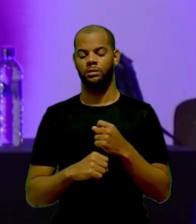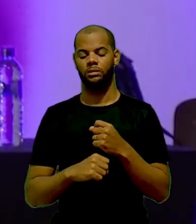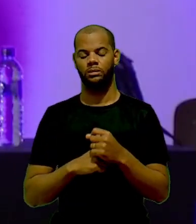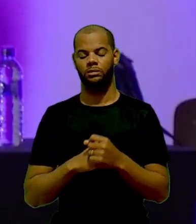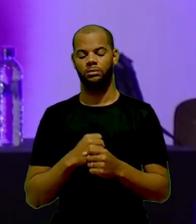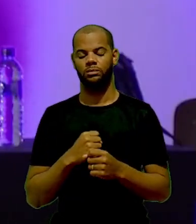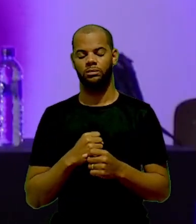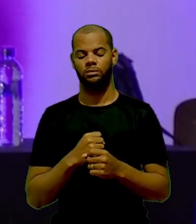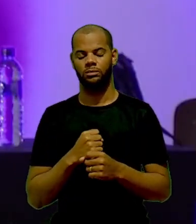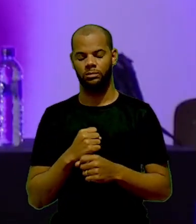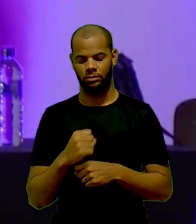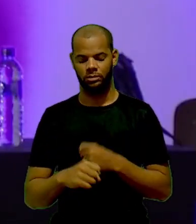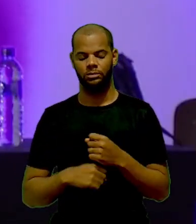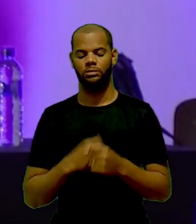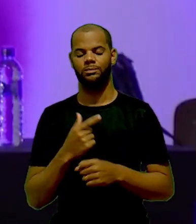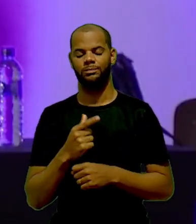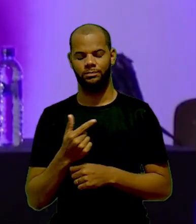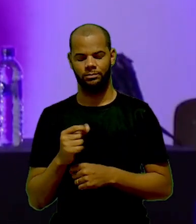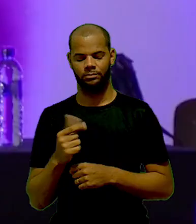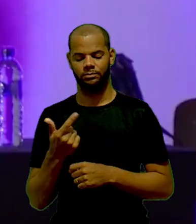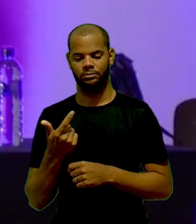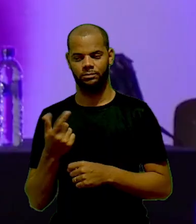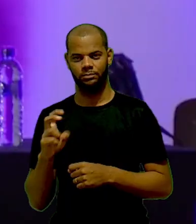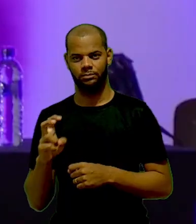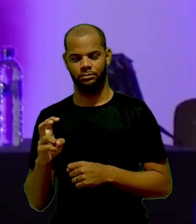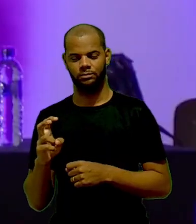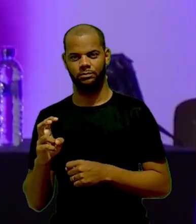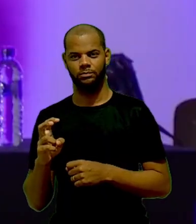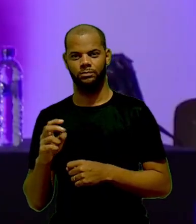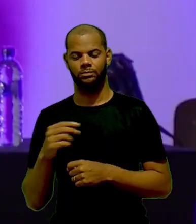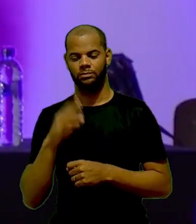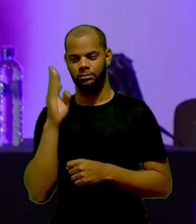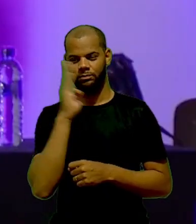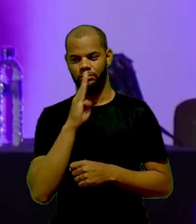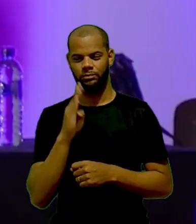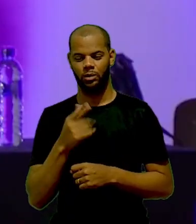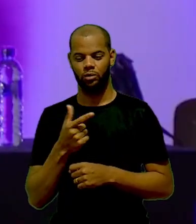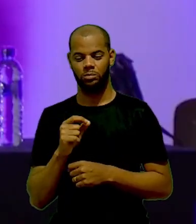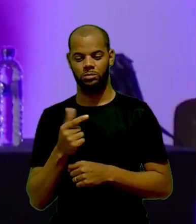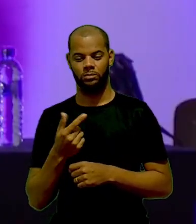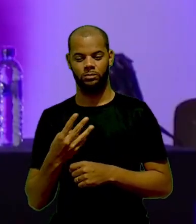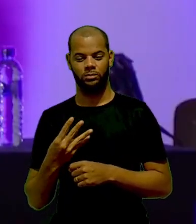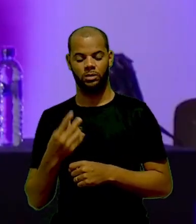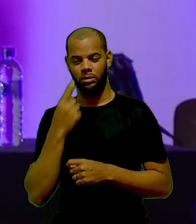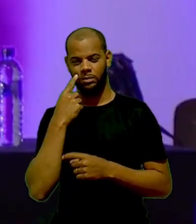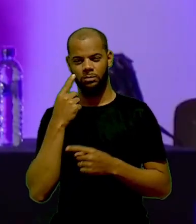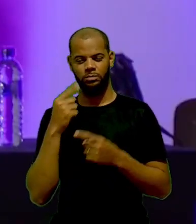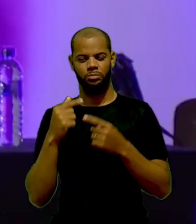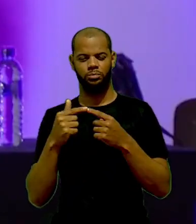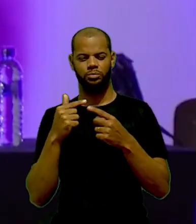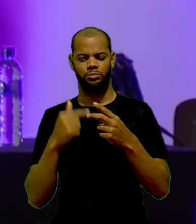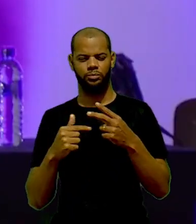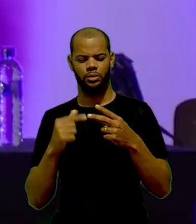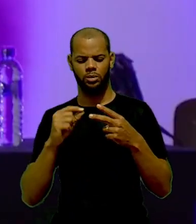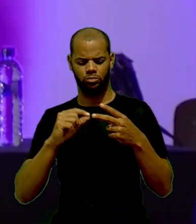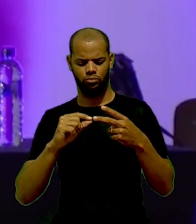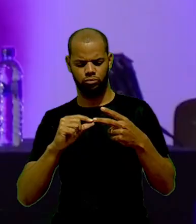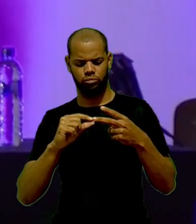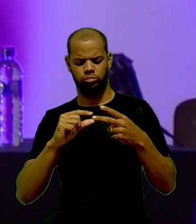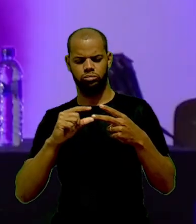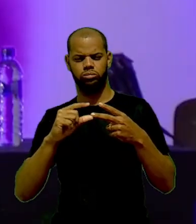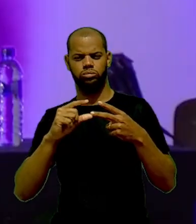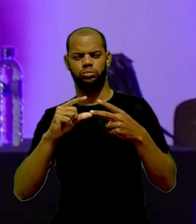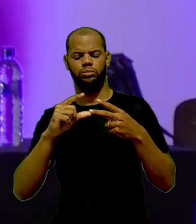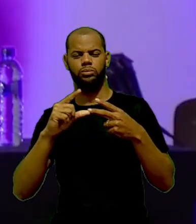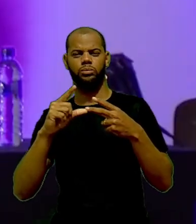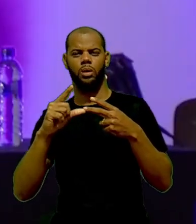Lá tem como era a matriz energética brasileira em 2024. Podemos notar um grande crescimento também para a